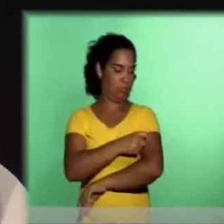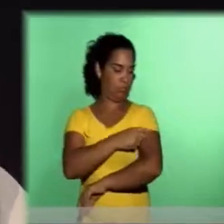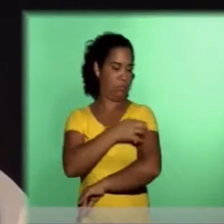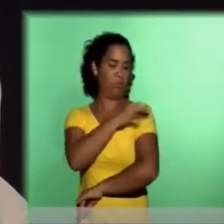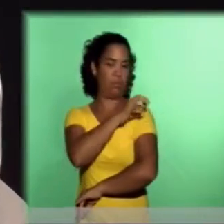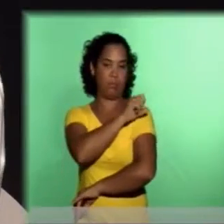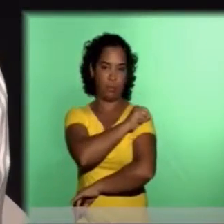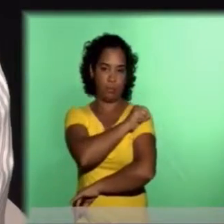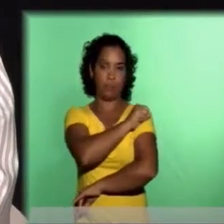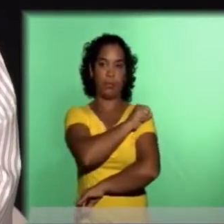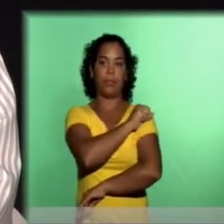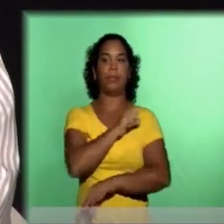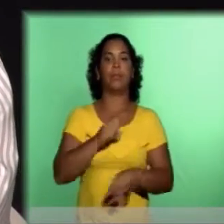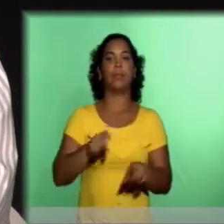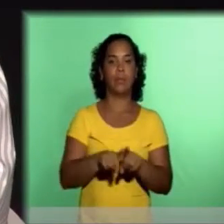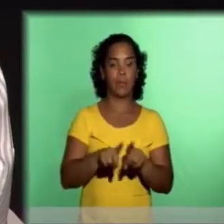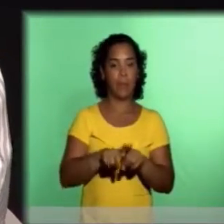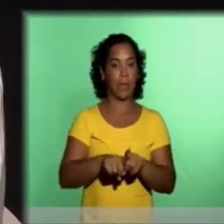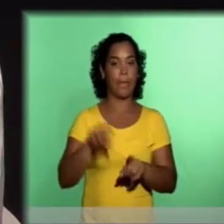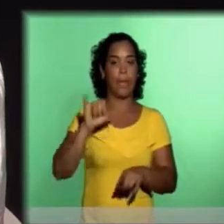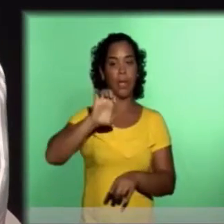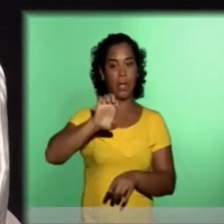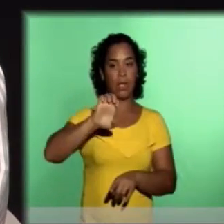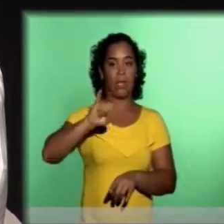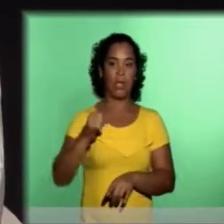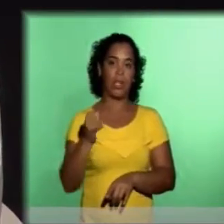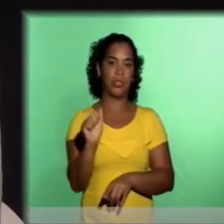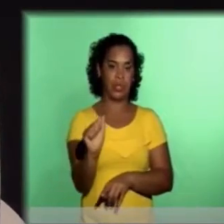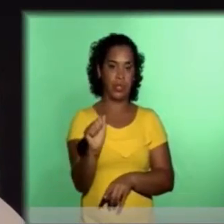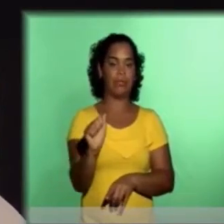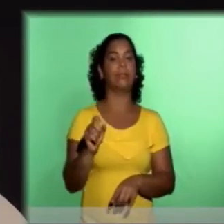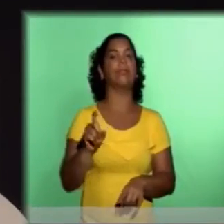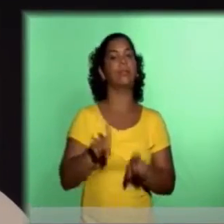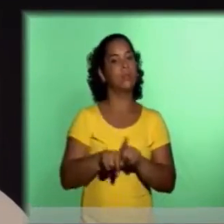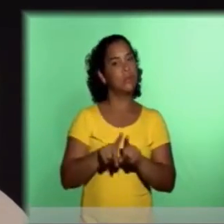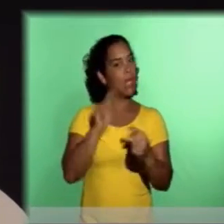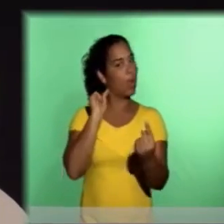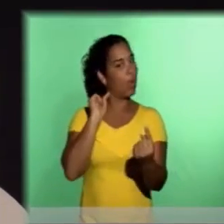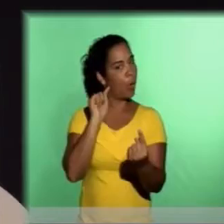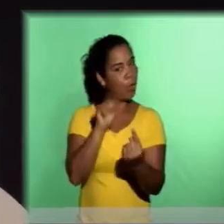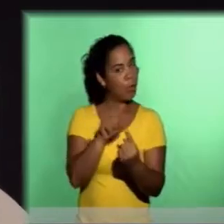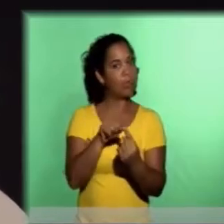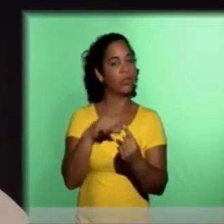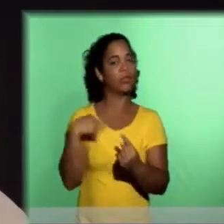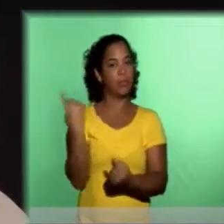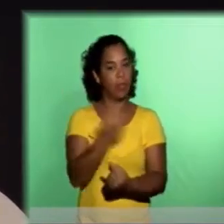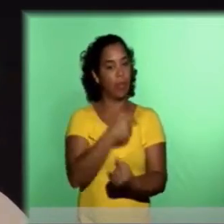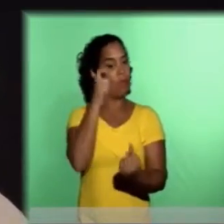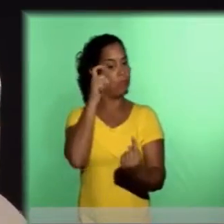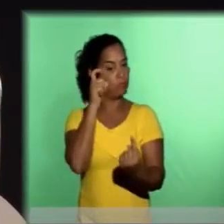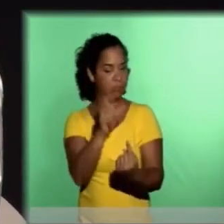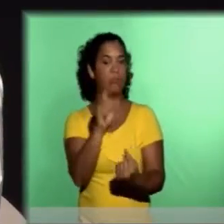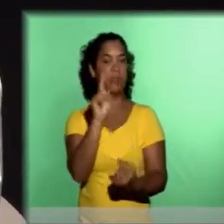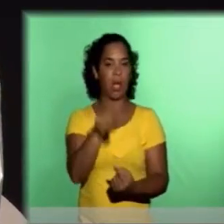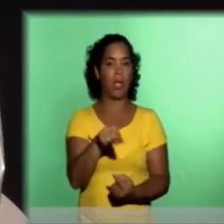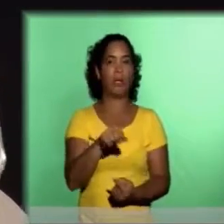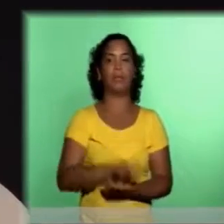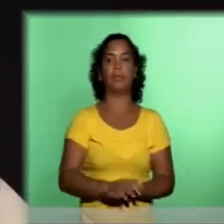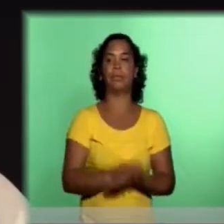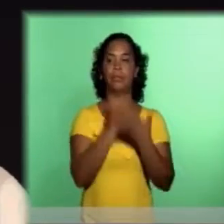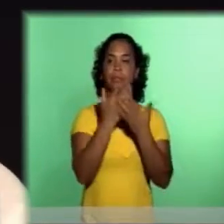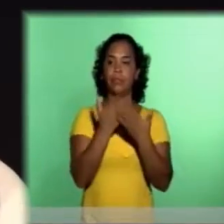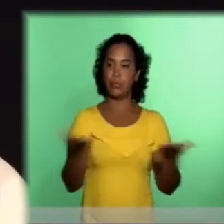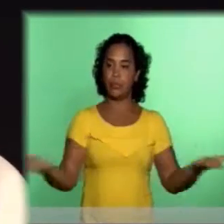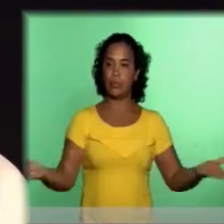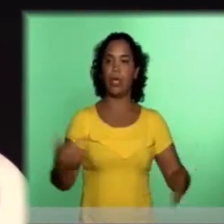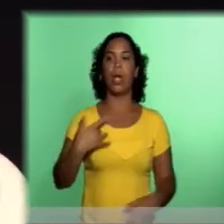e a educação de jovens e adultos, que é um grande desafio para nós oferecermos educação para todos. Quando eu